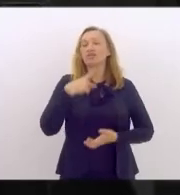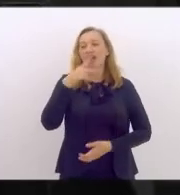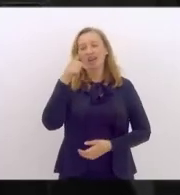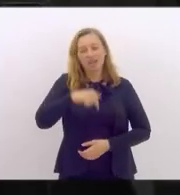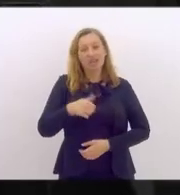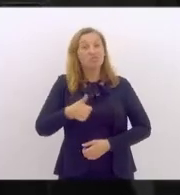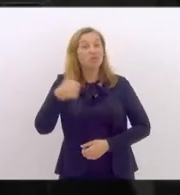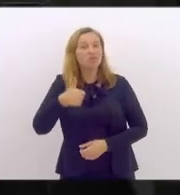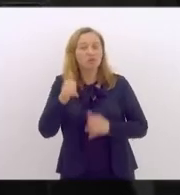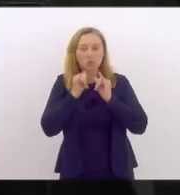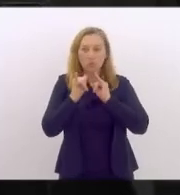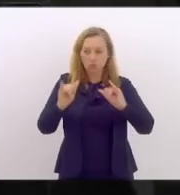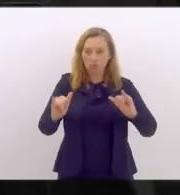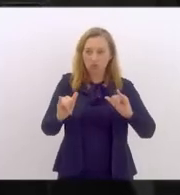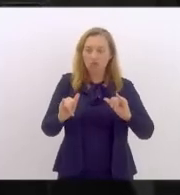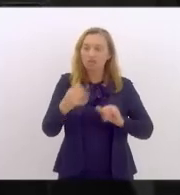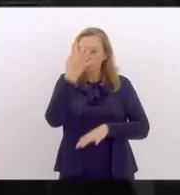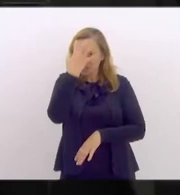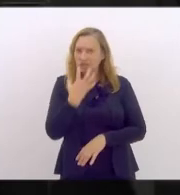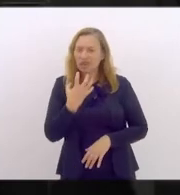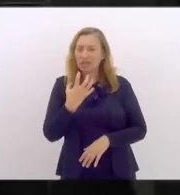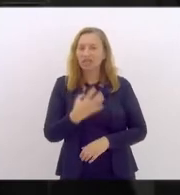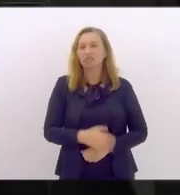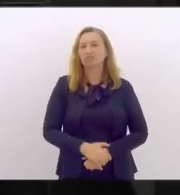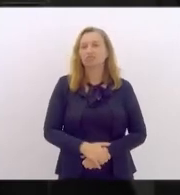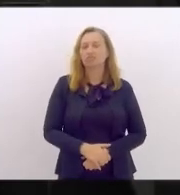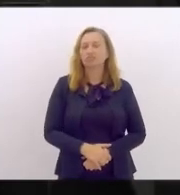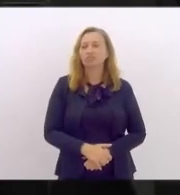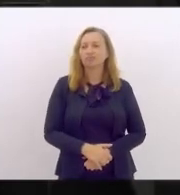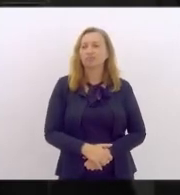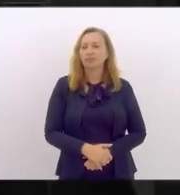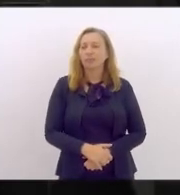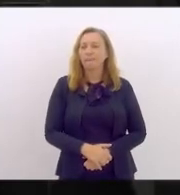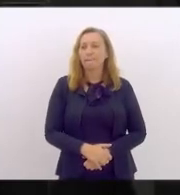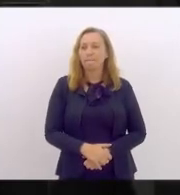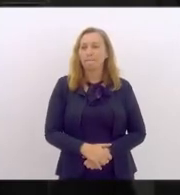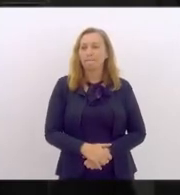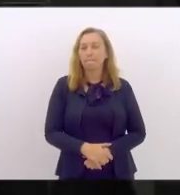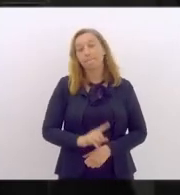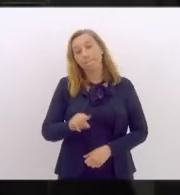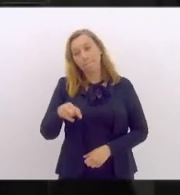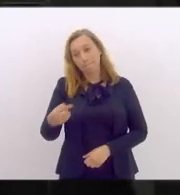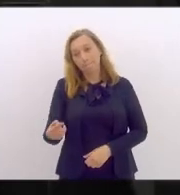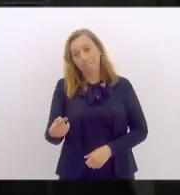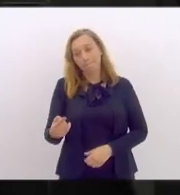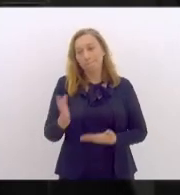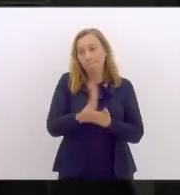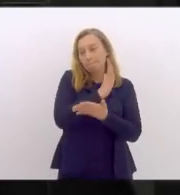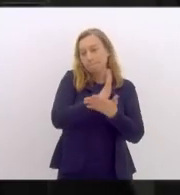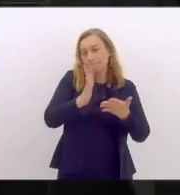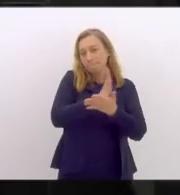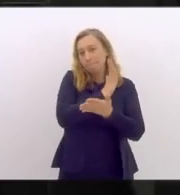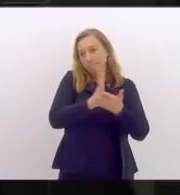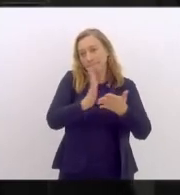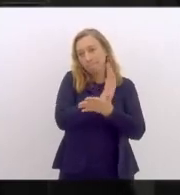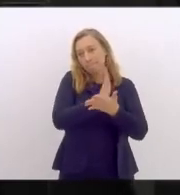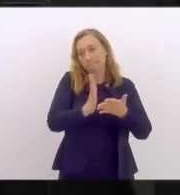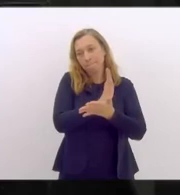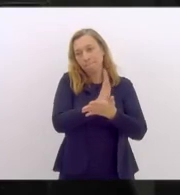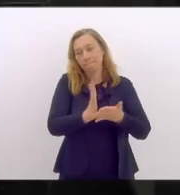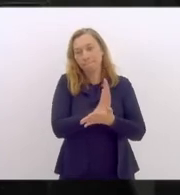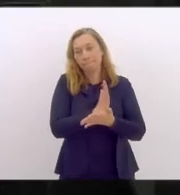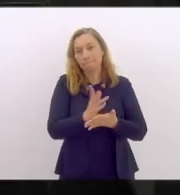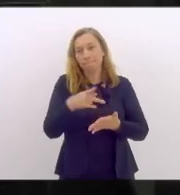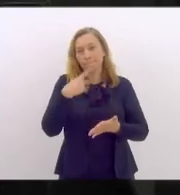primeiro uma notícia que me parece muito sério e muito grave em seguida fazer algumas alguns apontamentos sobre a carta